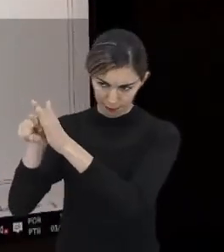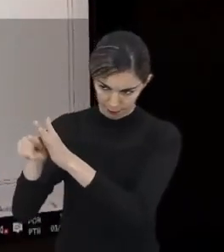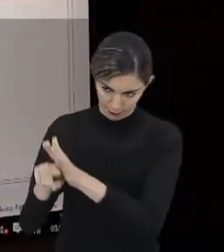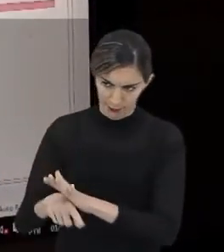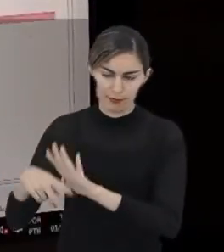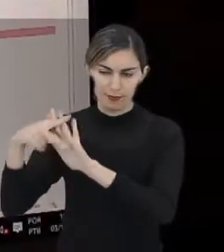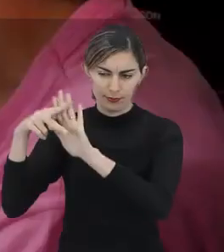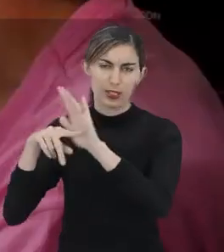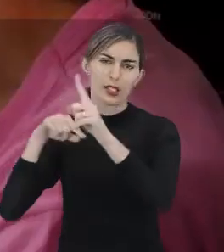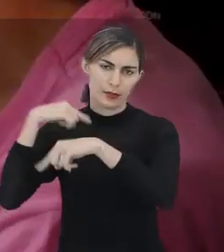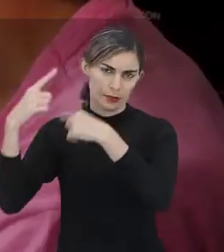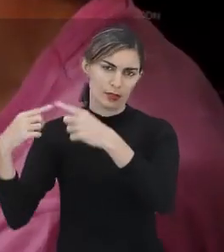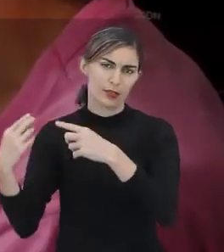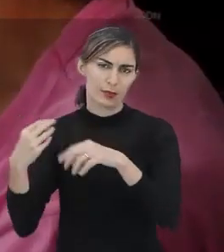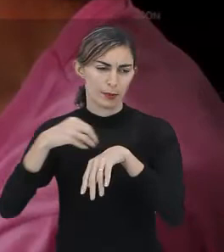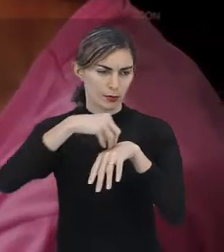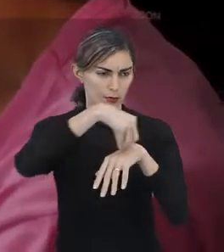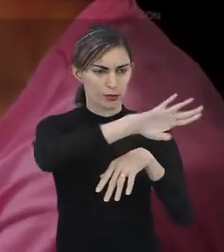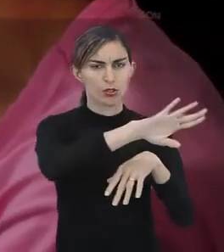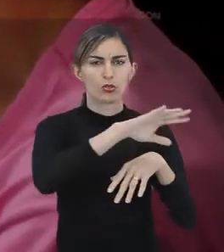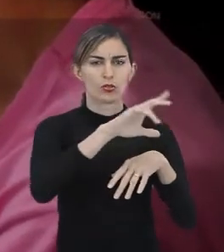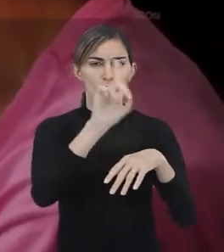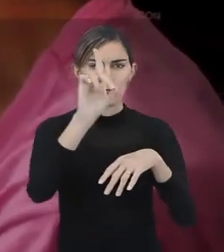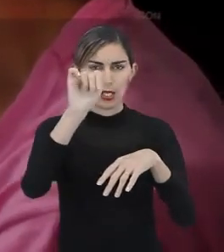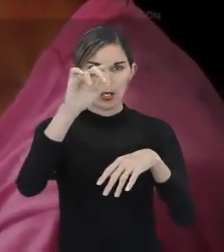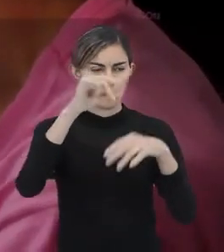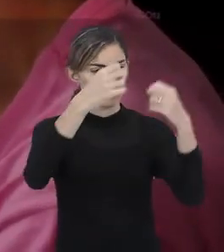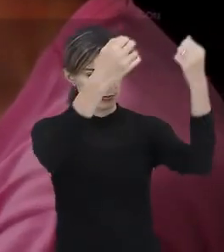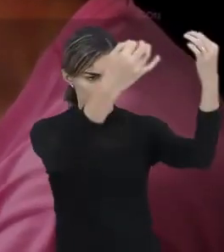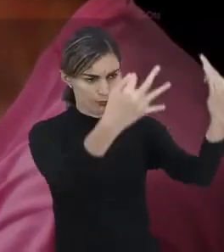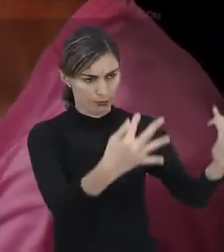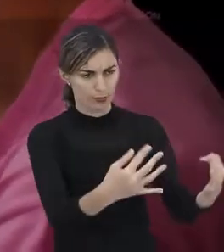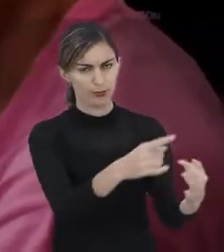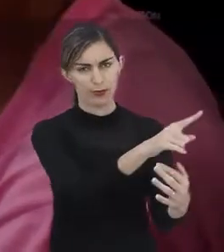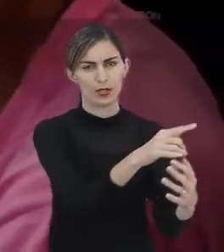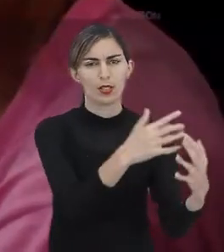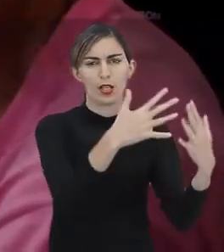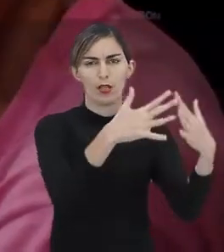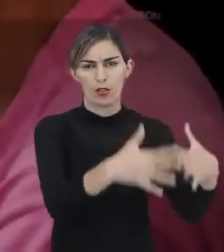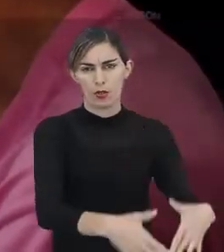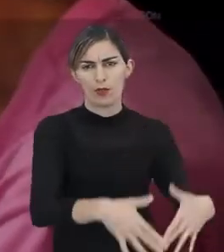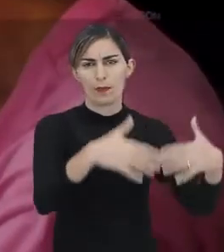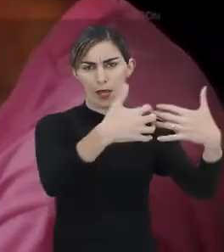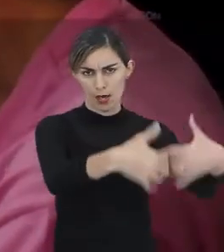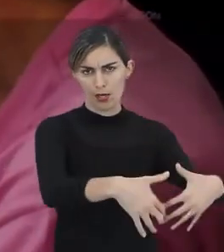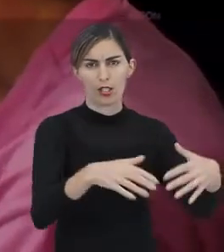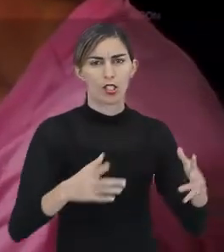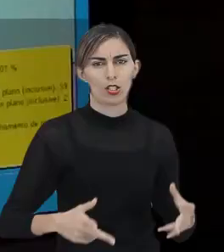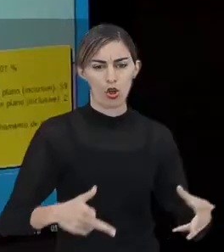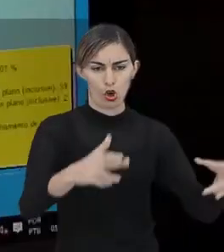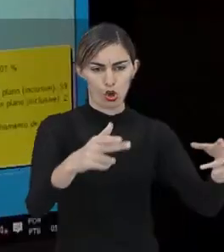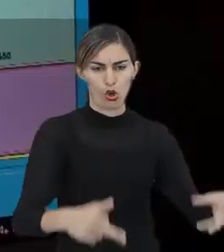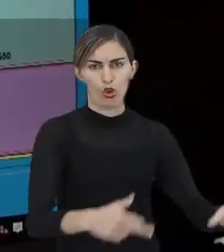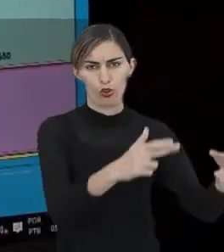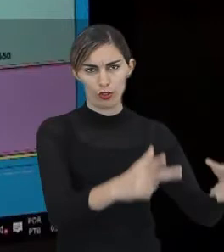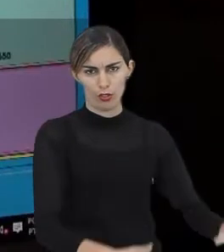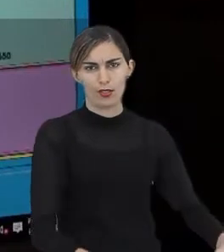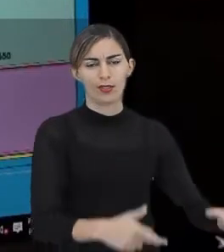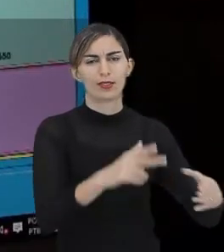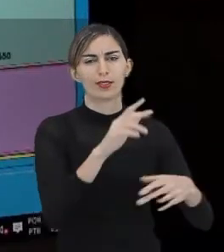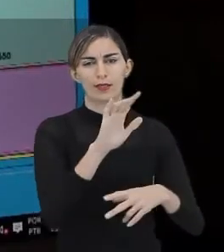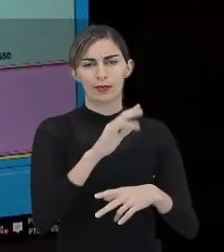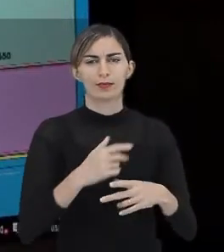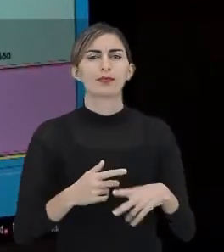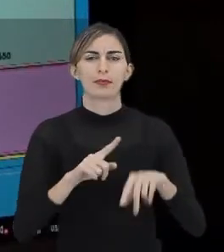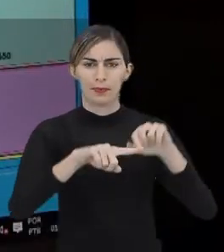faço uma verificação, em seguida eu exporto os dados, que no caso é a listagem, para o otimizador de corte. E